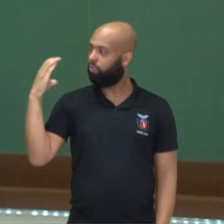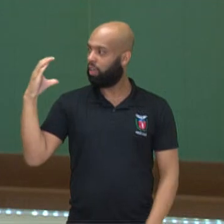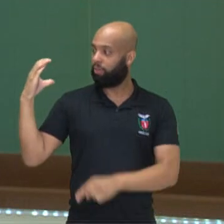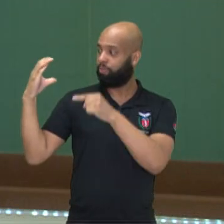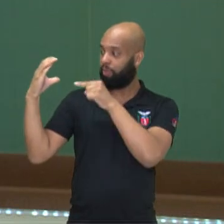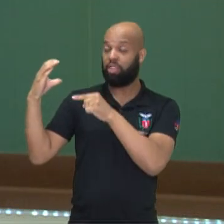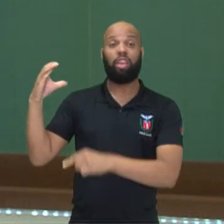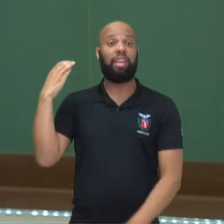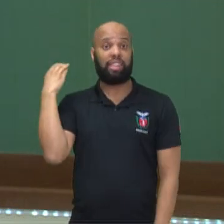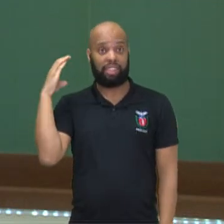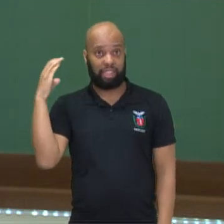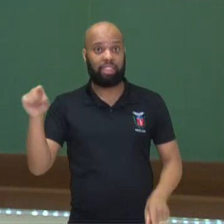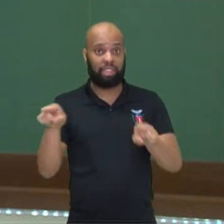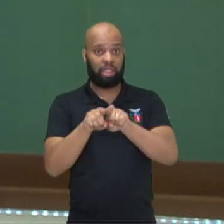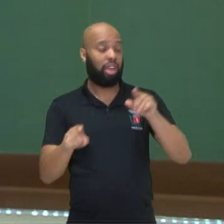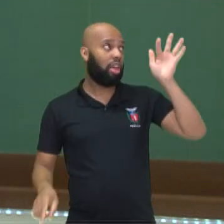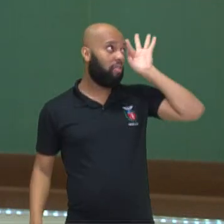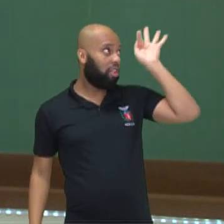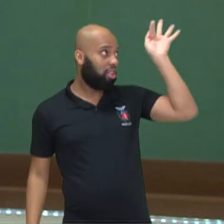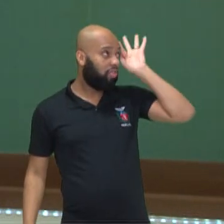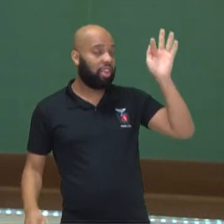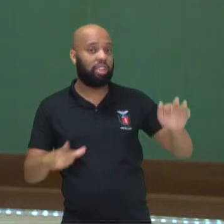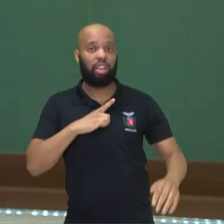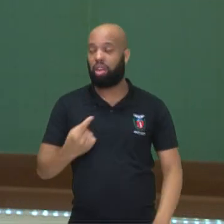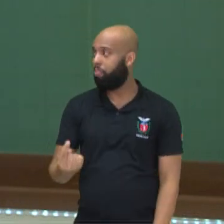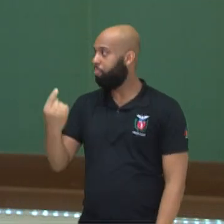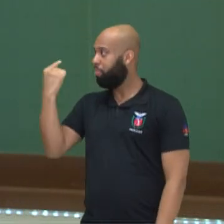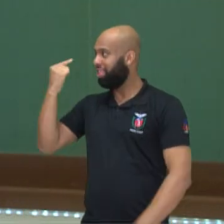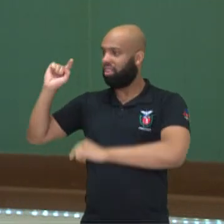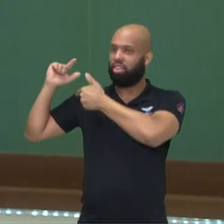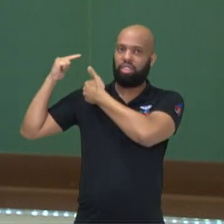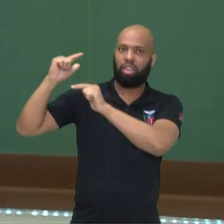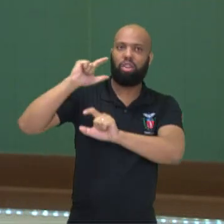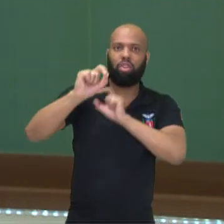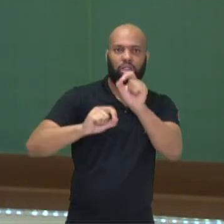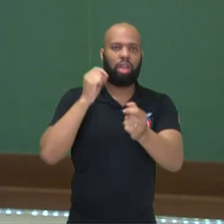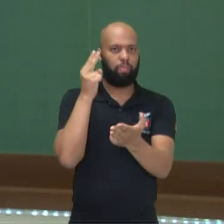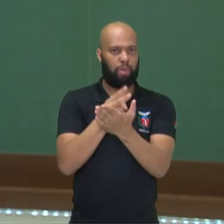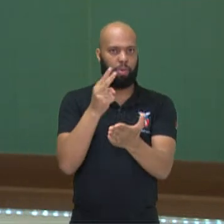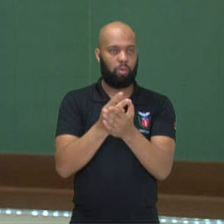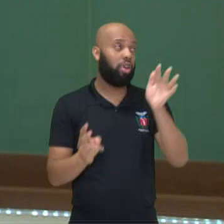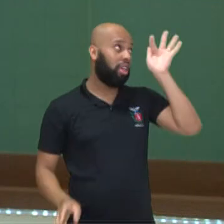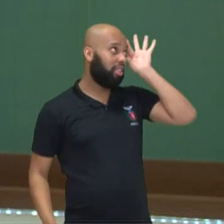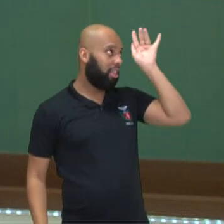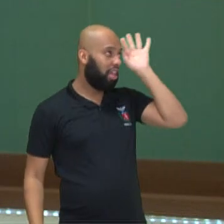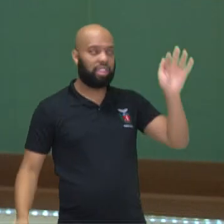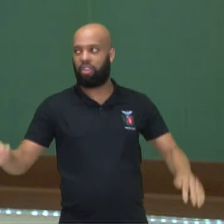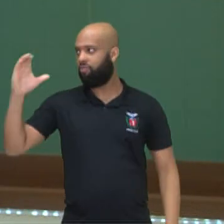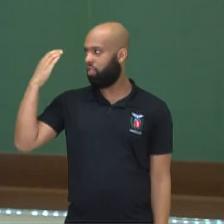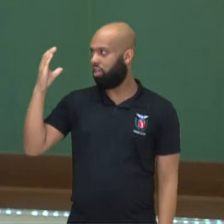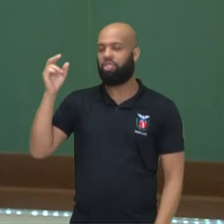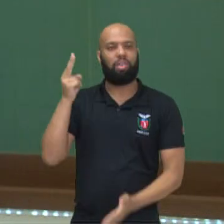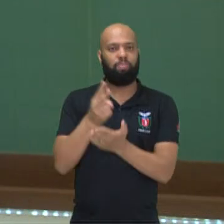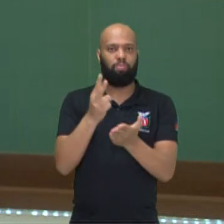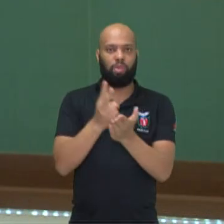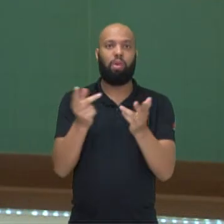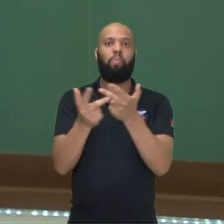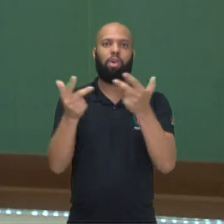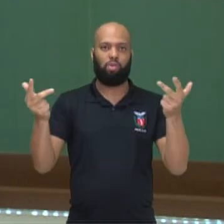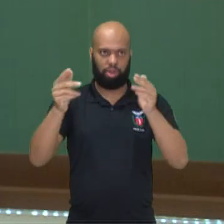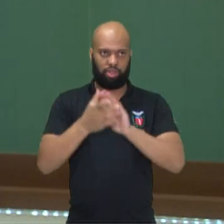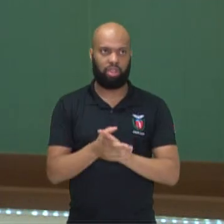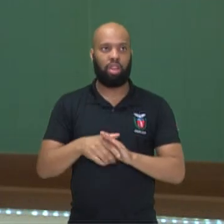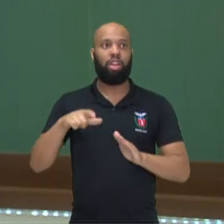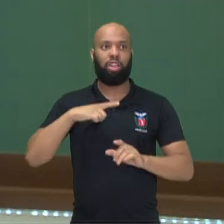Ciência e filosofia, lá na Antiguidade Clássica, eram consideradas as mesmas coisas, as mesmas formas de conhecimento.